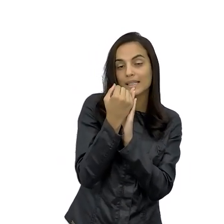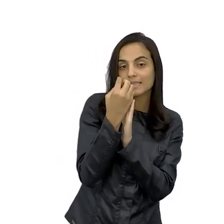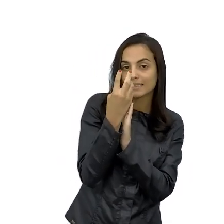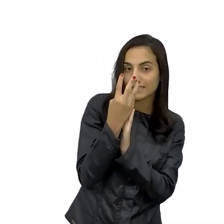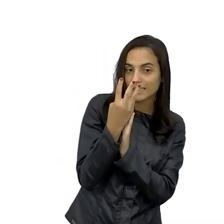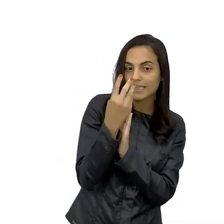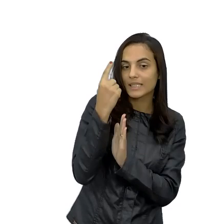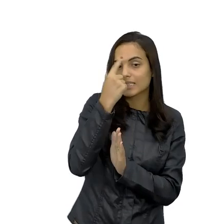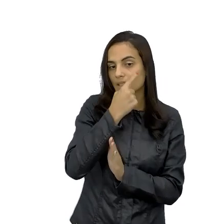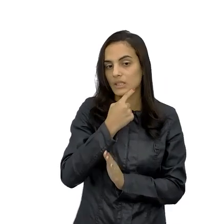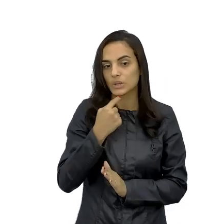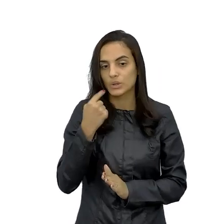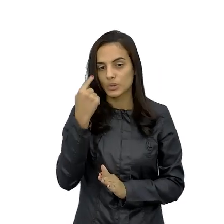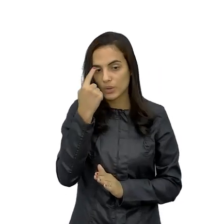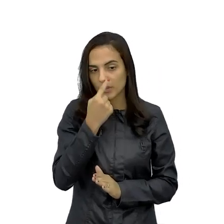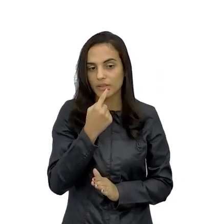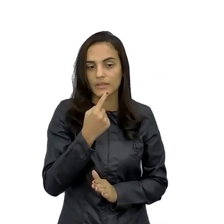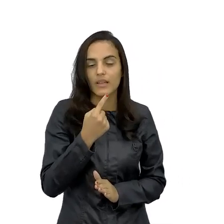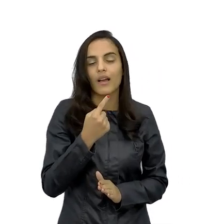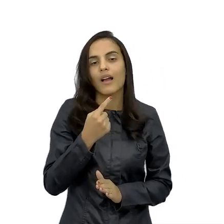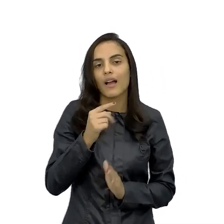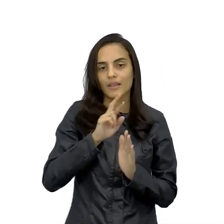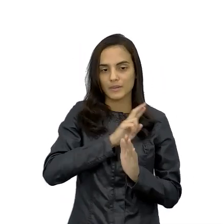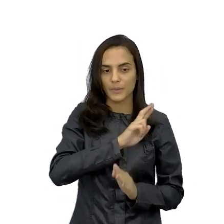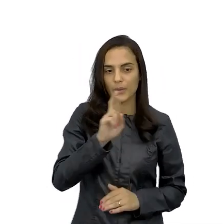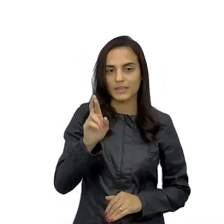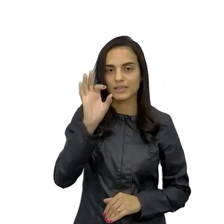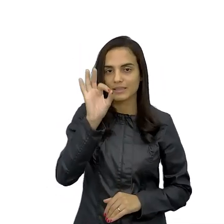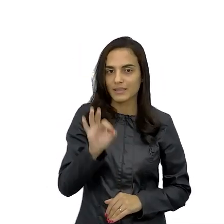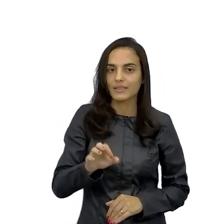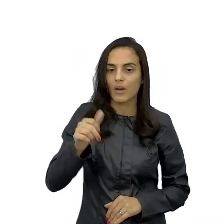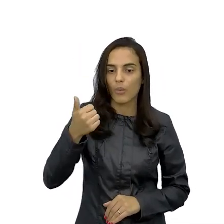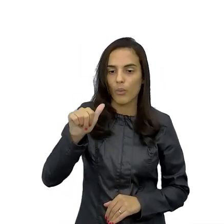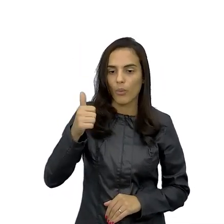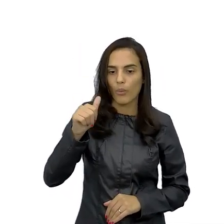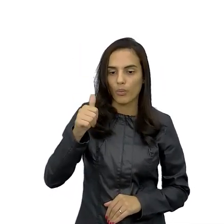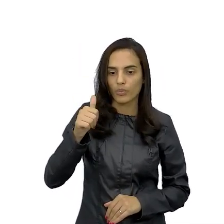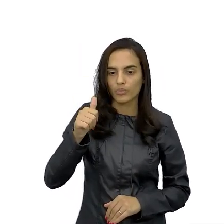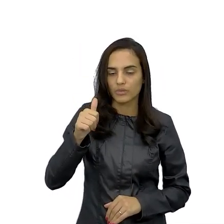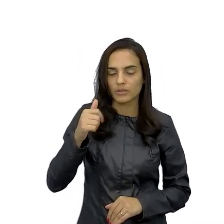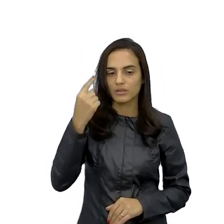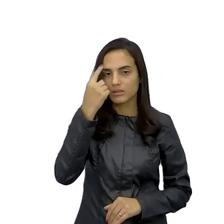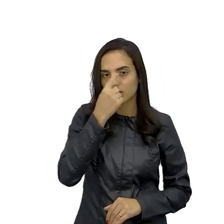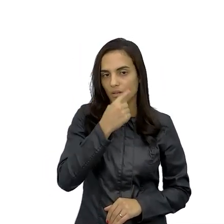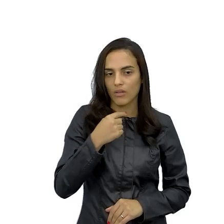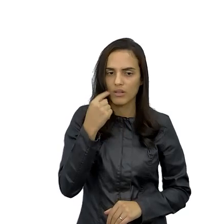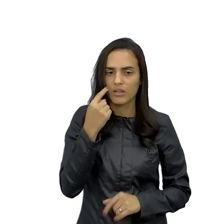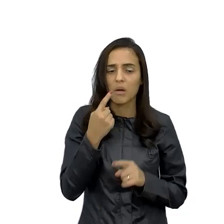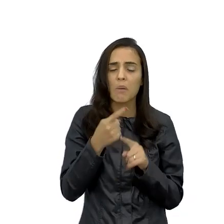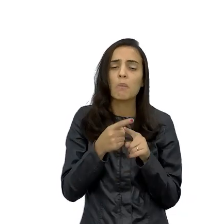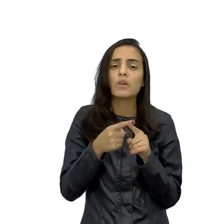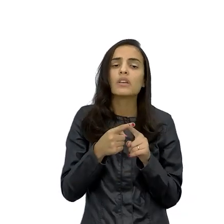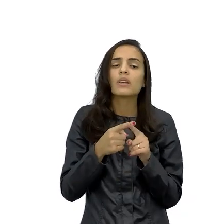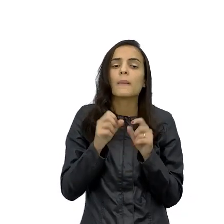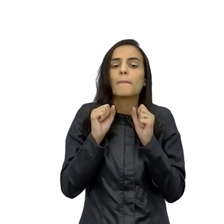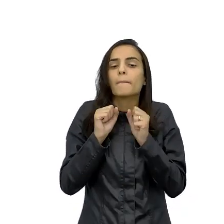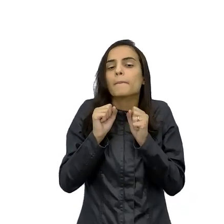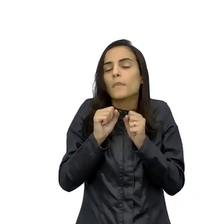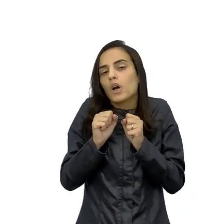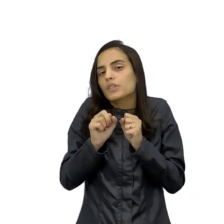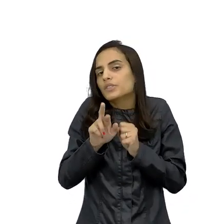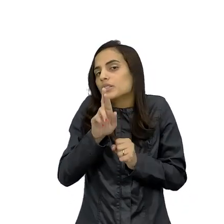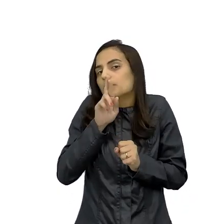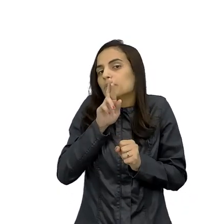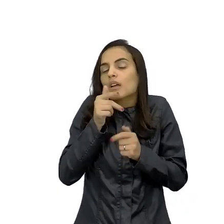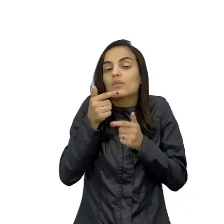e 3 são 11. Então, a resposta correta seria 11 horas. Mas por que as crianças podem responder essas outras